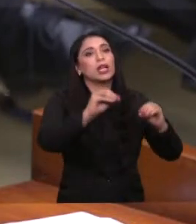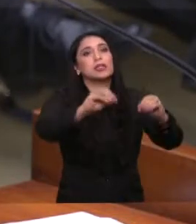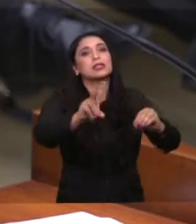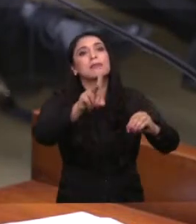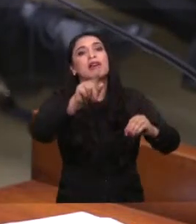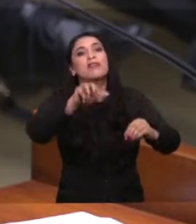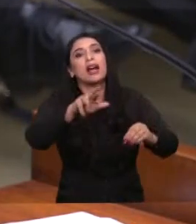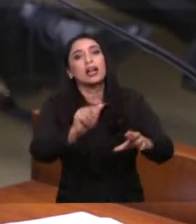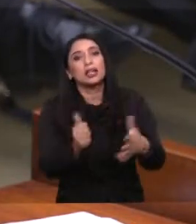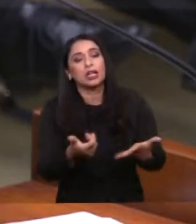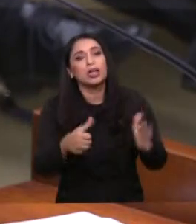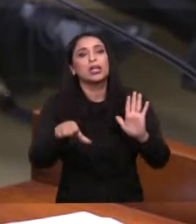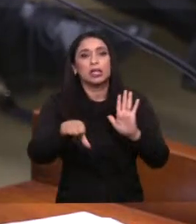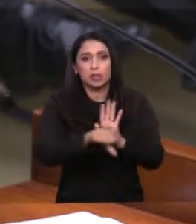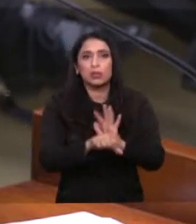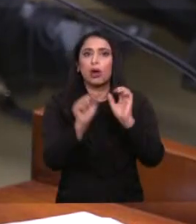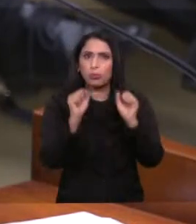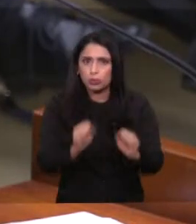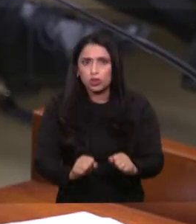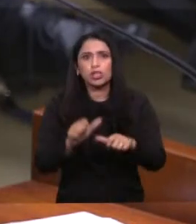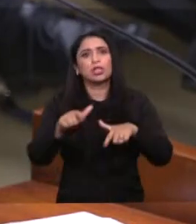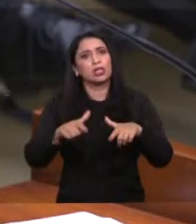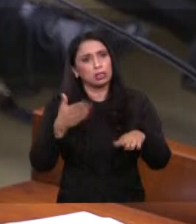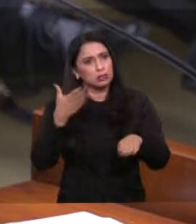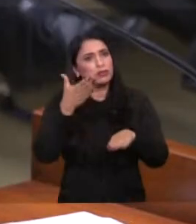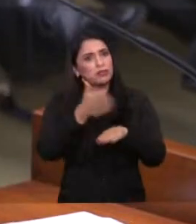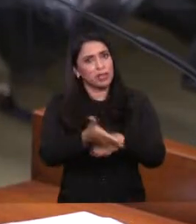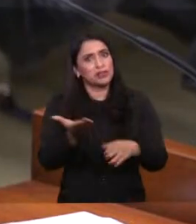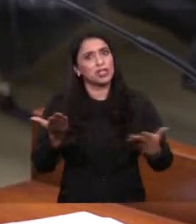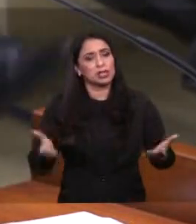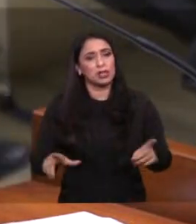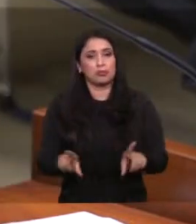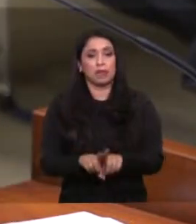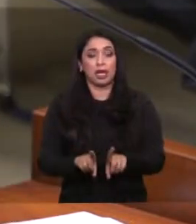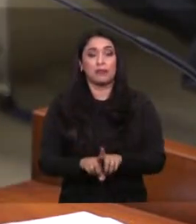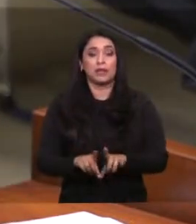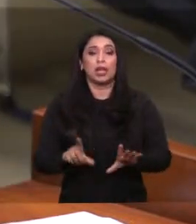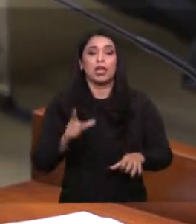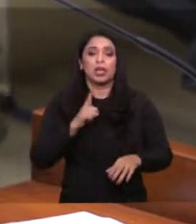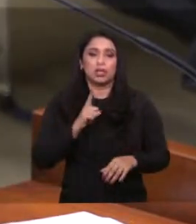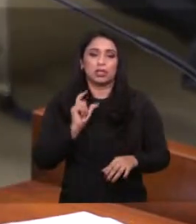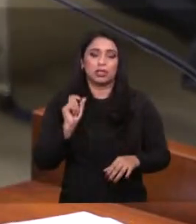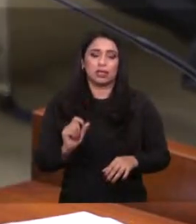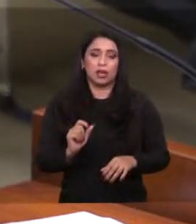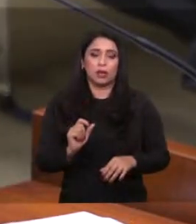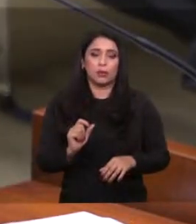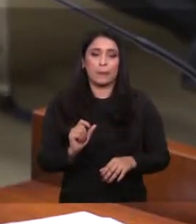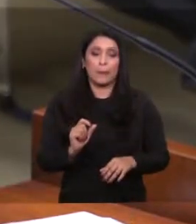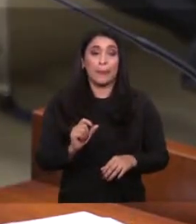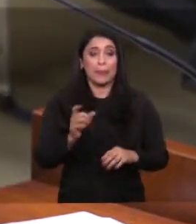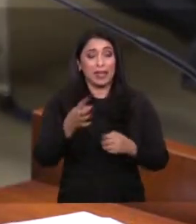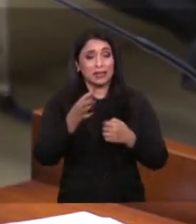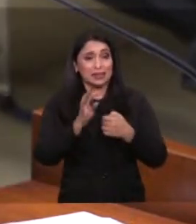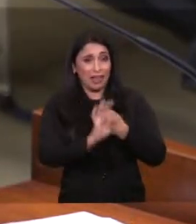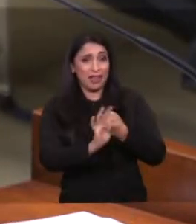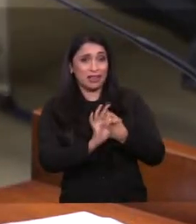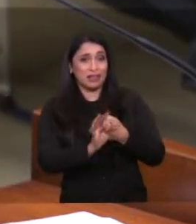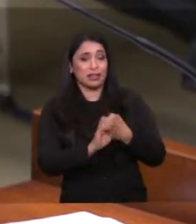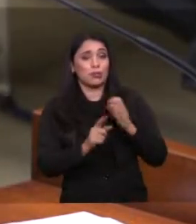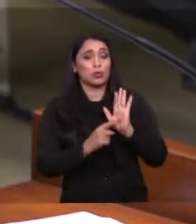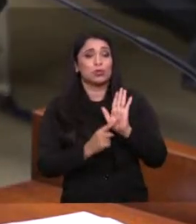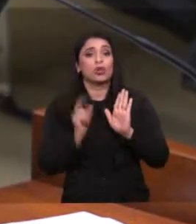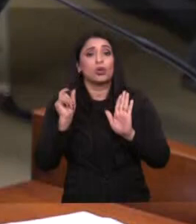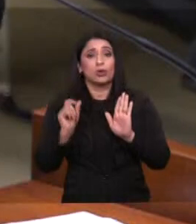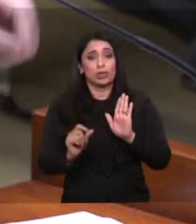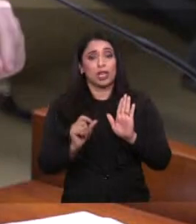criminais. E prossigo. A lei questionada, eminentes ministros, pecando pela sua atecnia, chegou ao ponto de